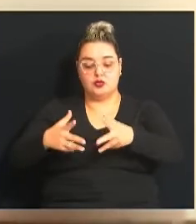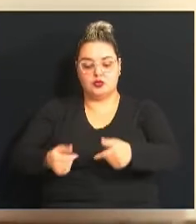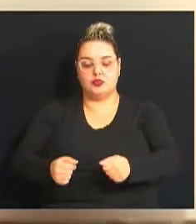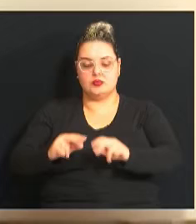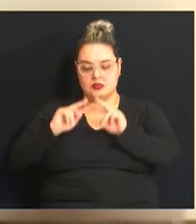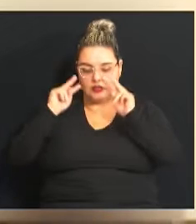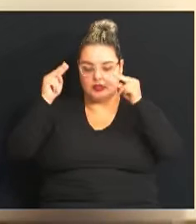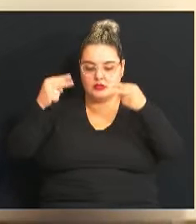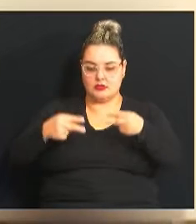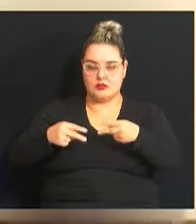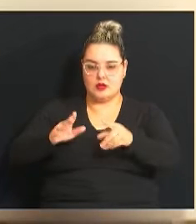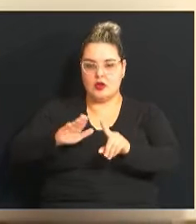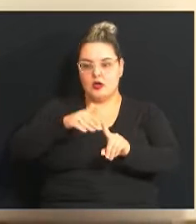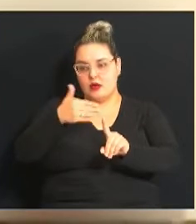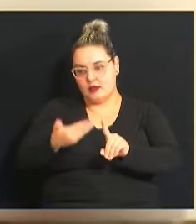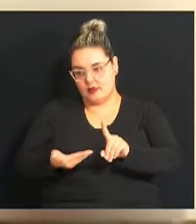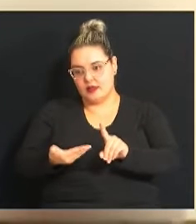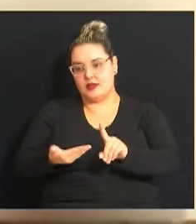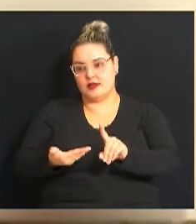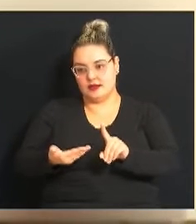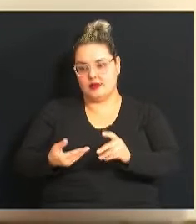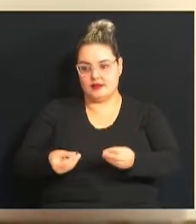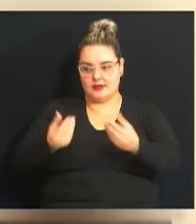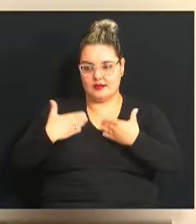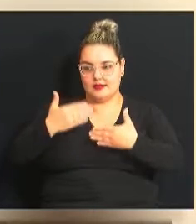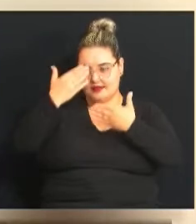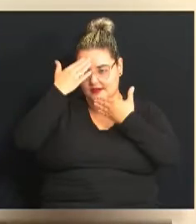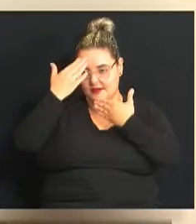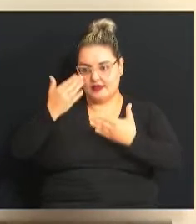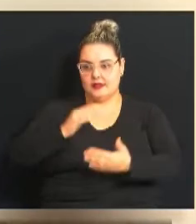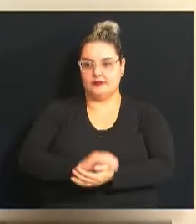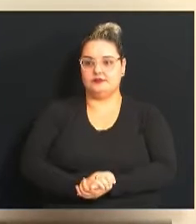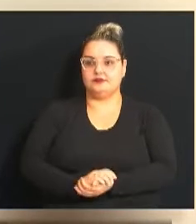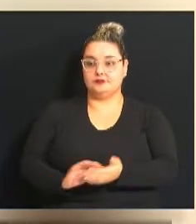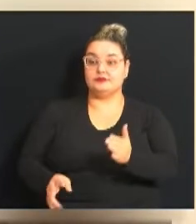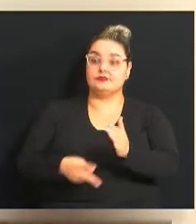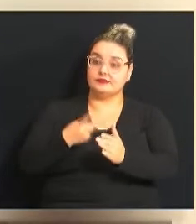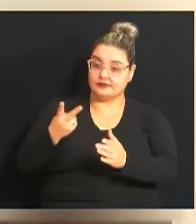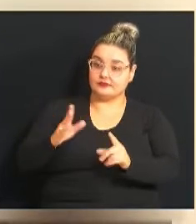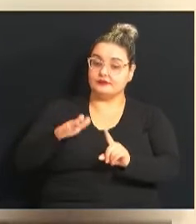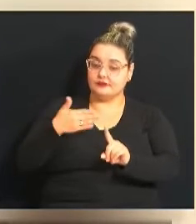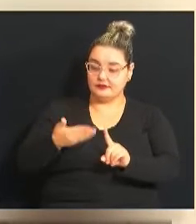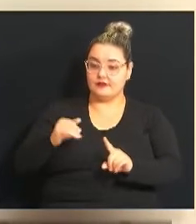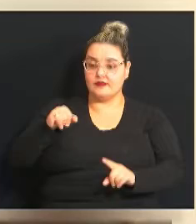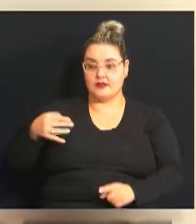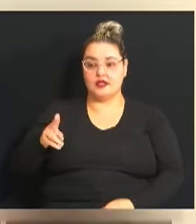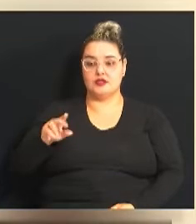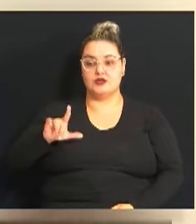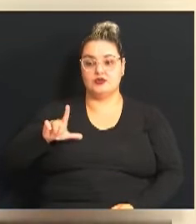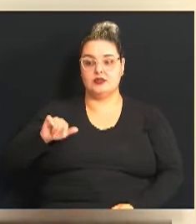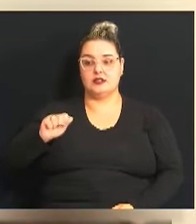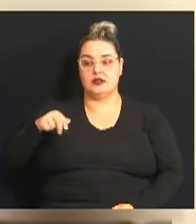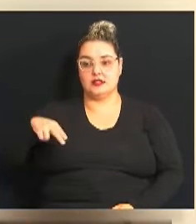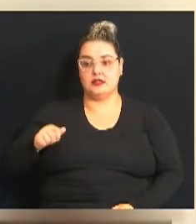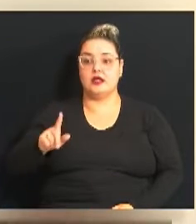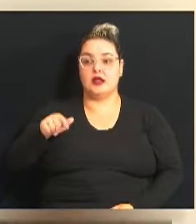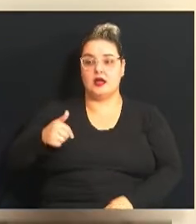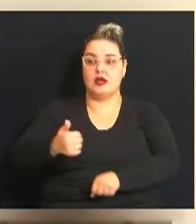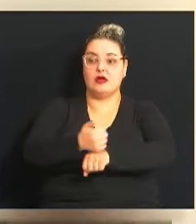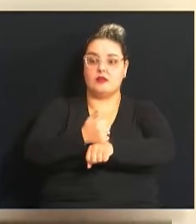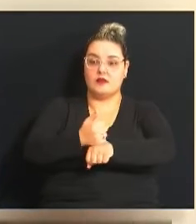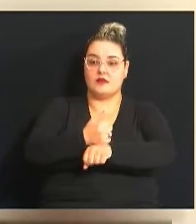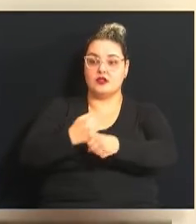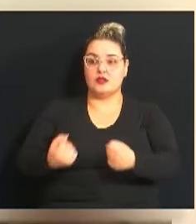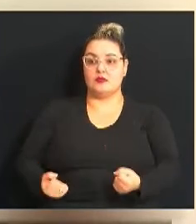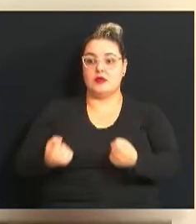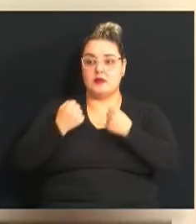reconhecimento e homenagem a mim prestados. Muito obrigado. A segunda homenageada, Juliana Torres, é profissional da educação física